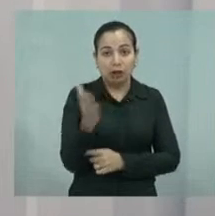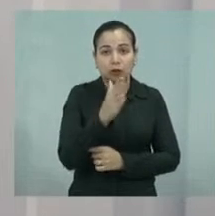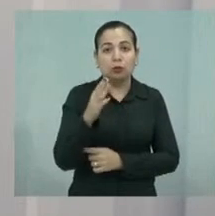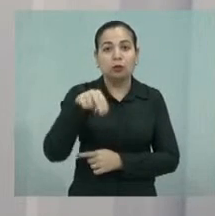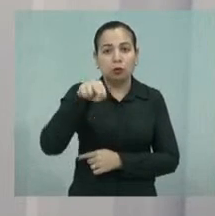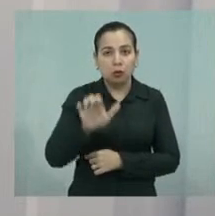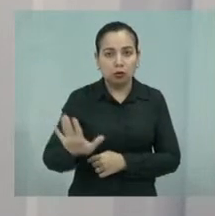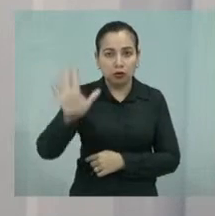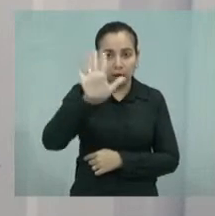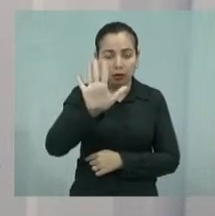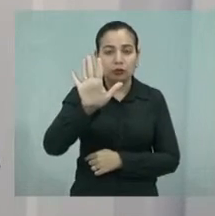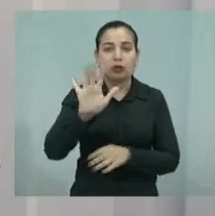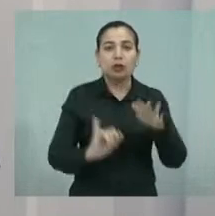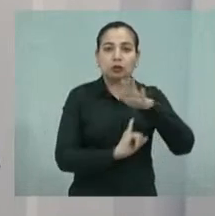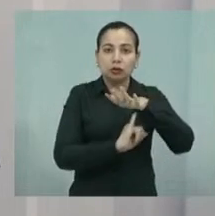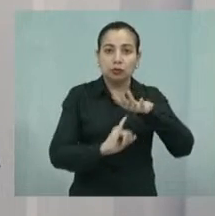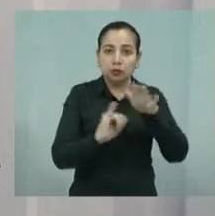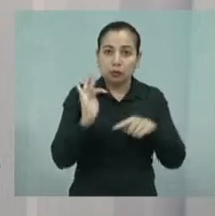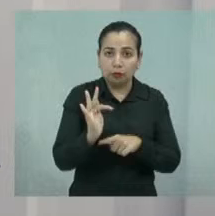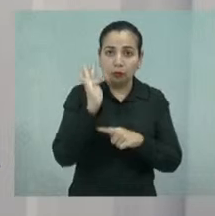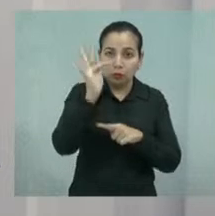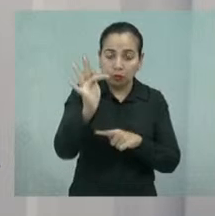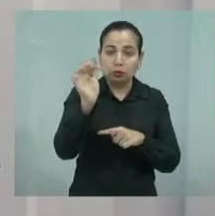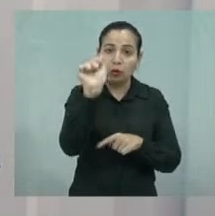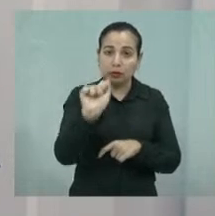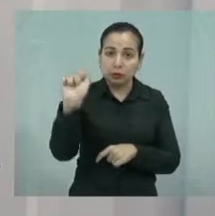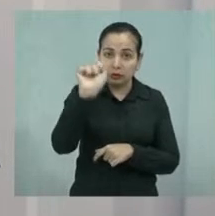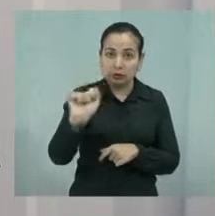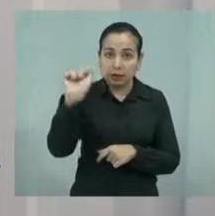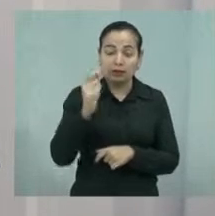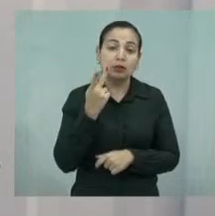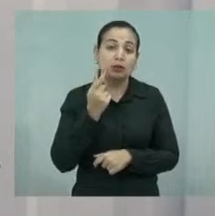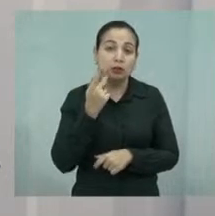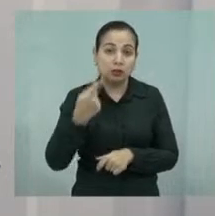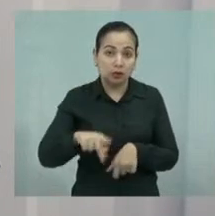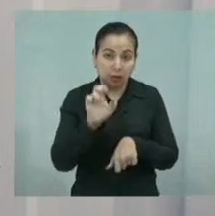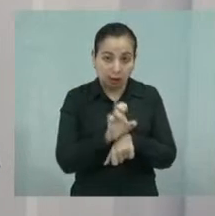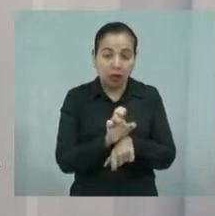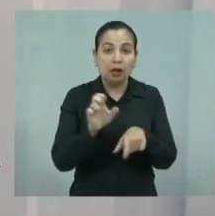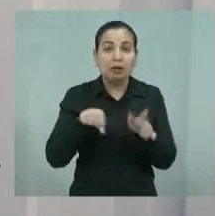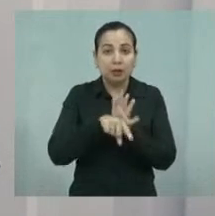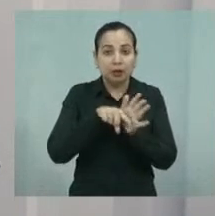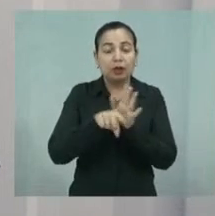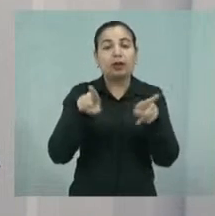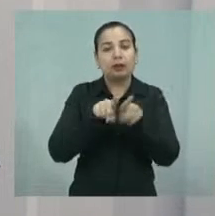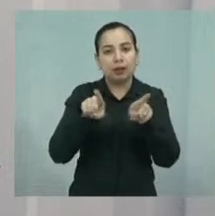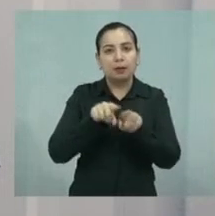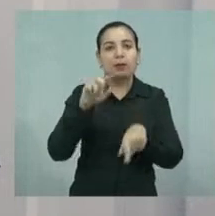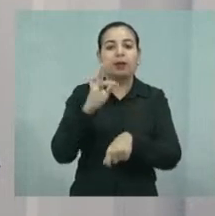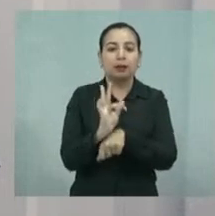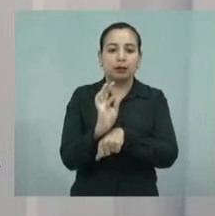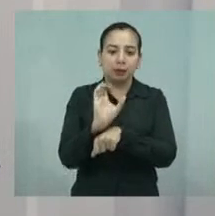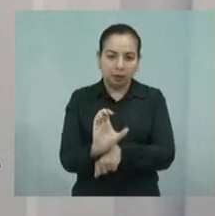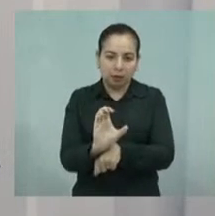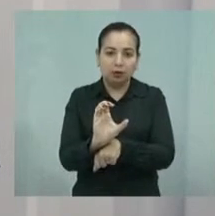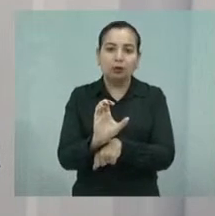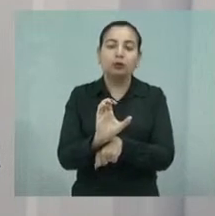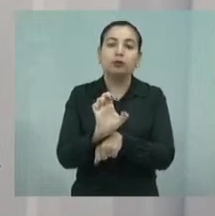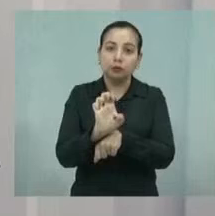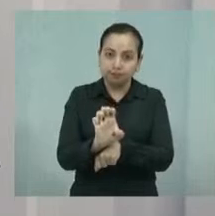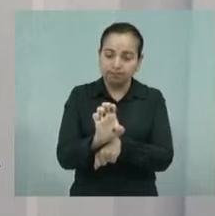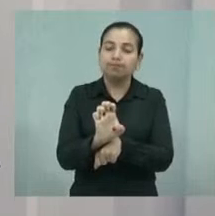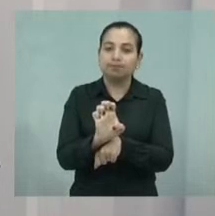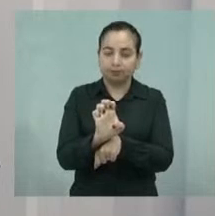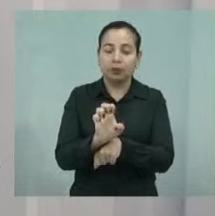Futuri, da Fundação Cearense de Pesquisa e do Tribunal de Contas do Estado. Está em sua